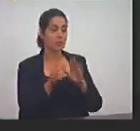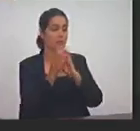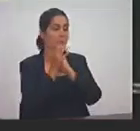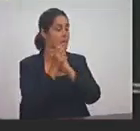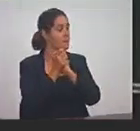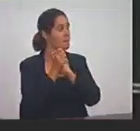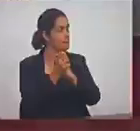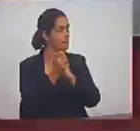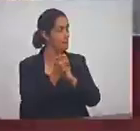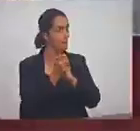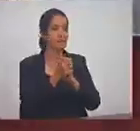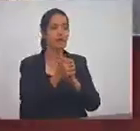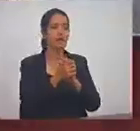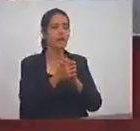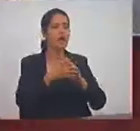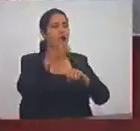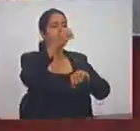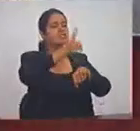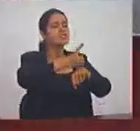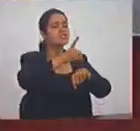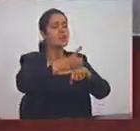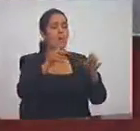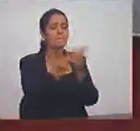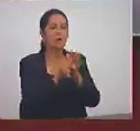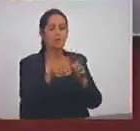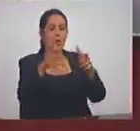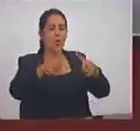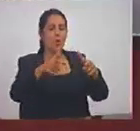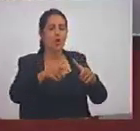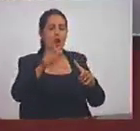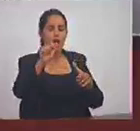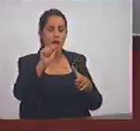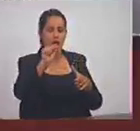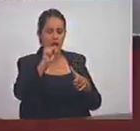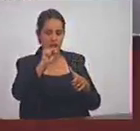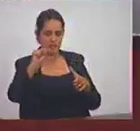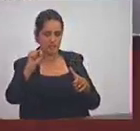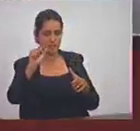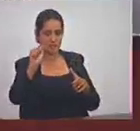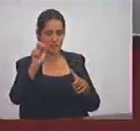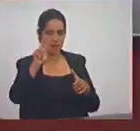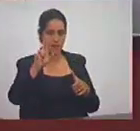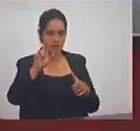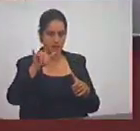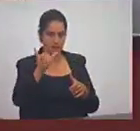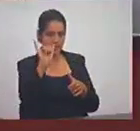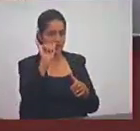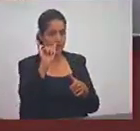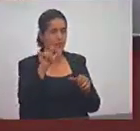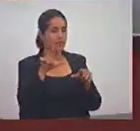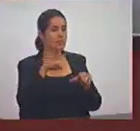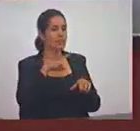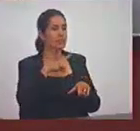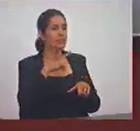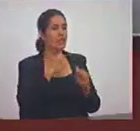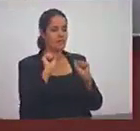parabenizar a diretoria do Açari pelo belíssimo evento Baile dos Namorados, show com o Edson Hudson, a população que teve a oportunidade